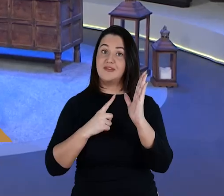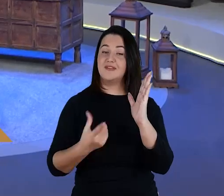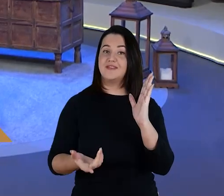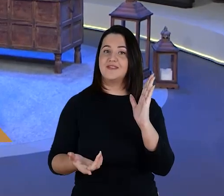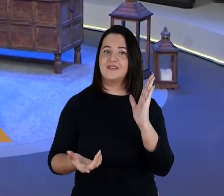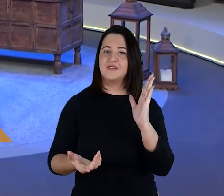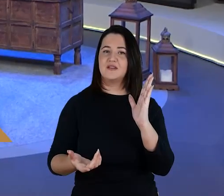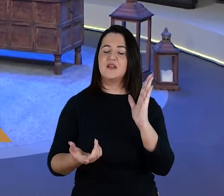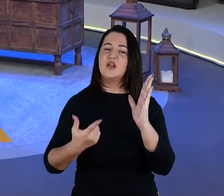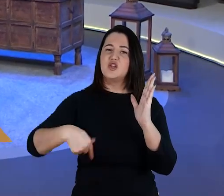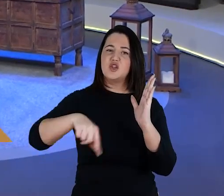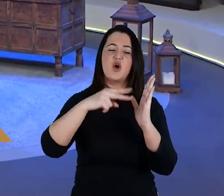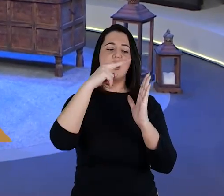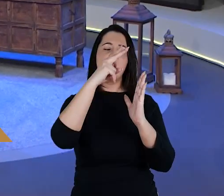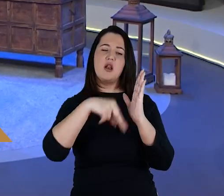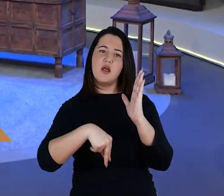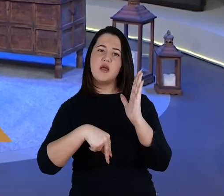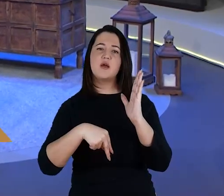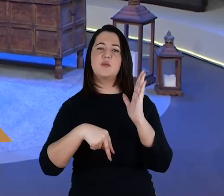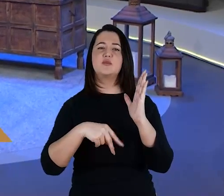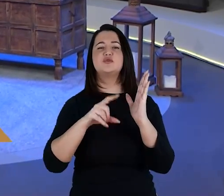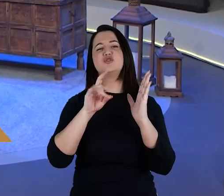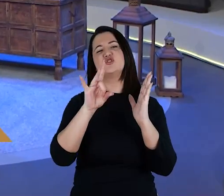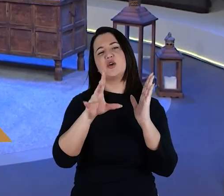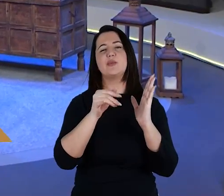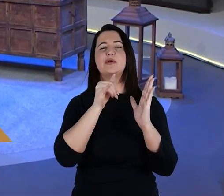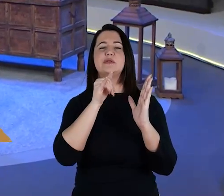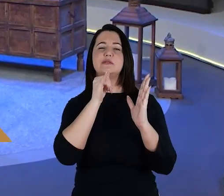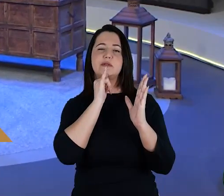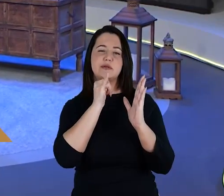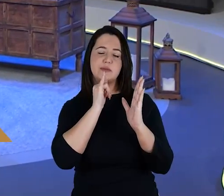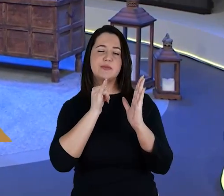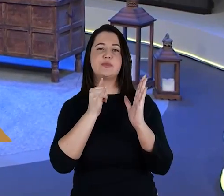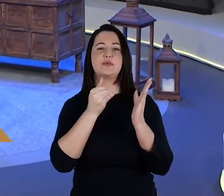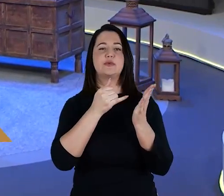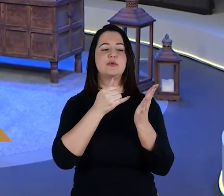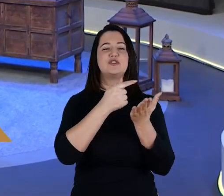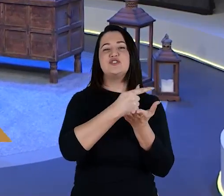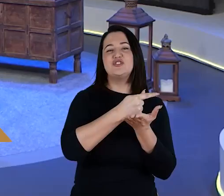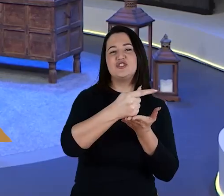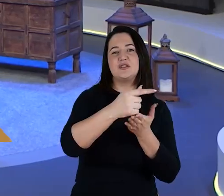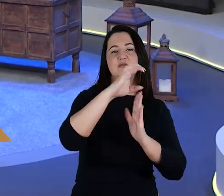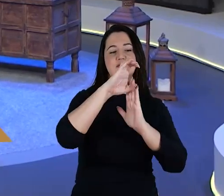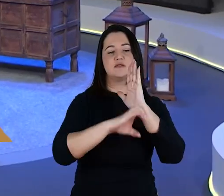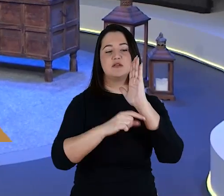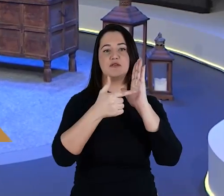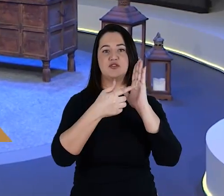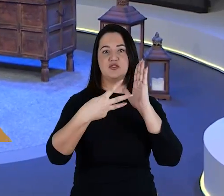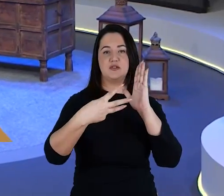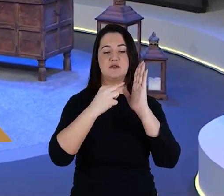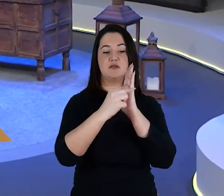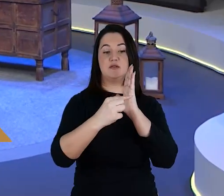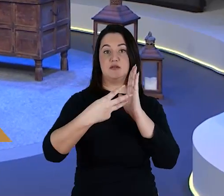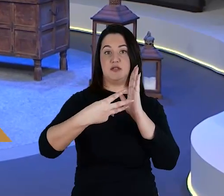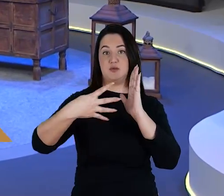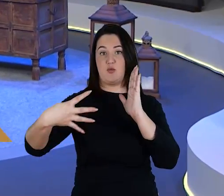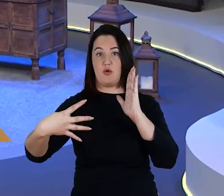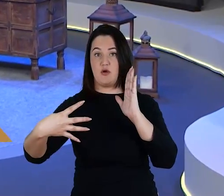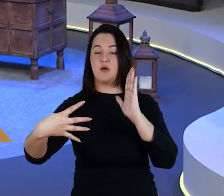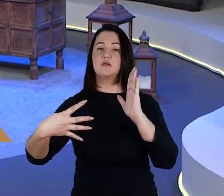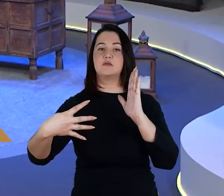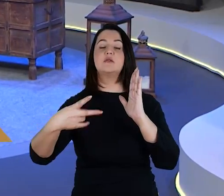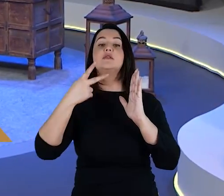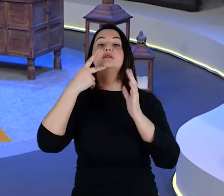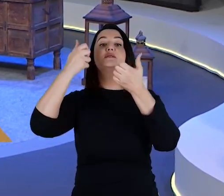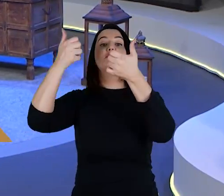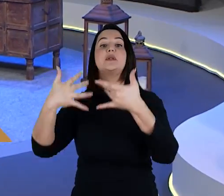exemplo. Nós lemos, apenas a guisa de ilustração, nós lemos sobre os hititas em Gênesis 23, verso 3 e 4, que fala que após